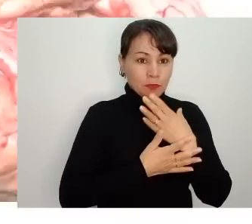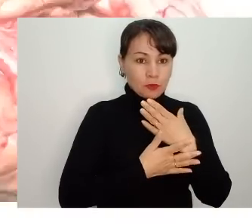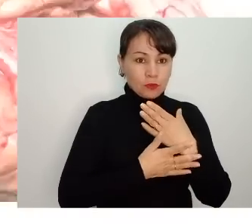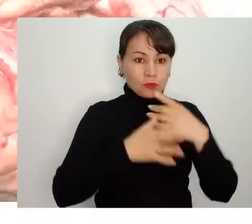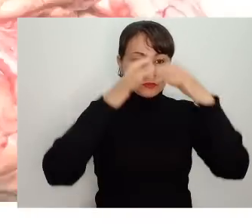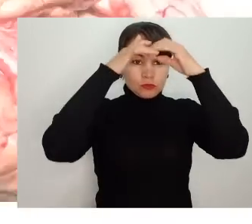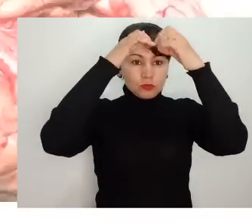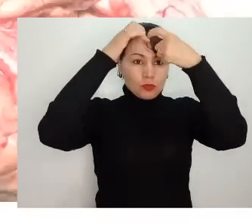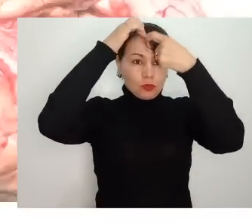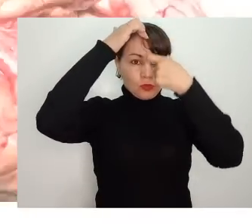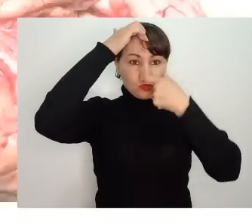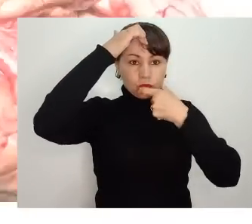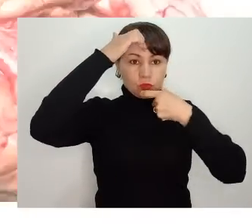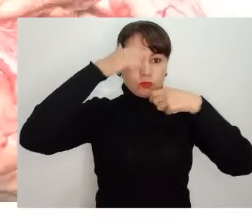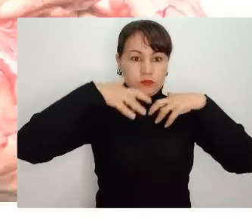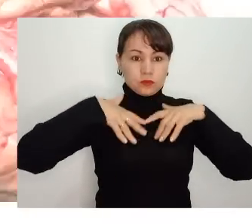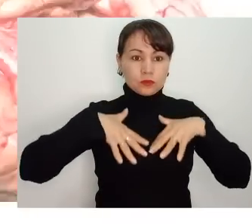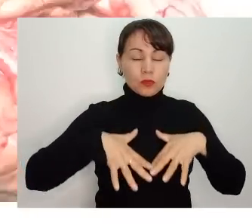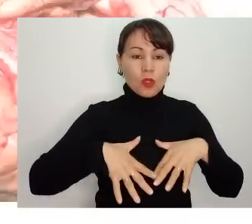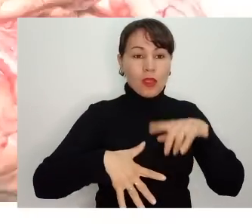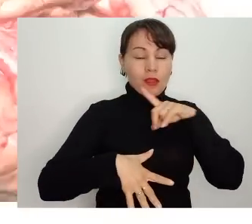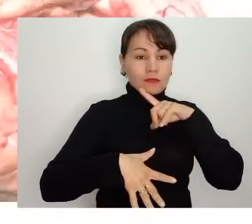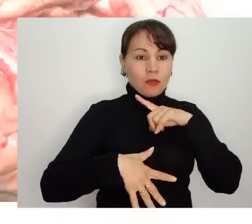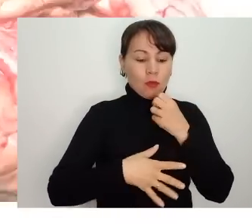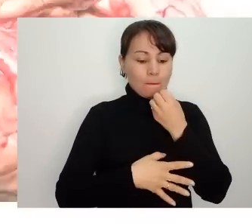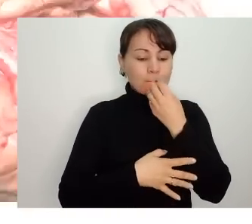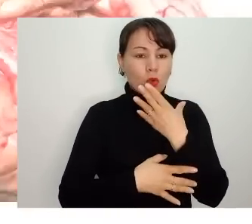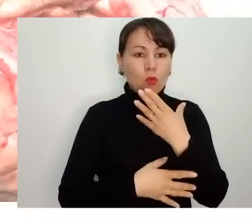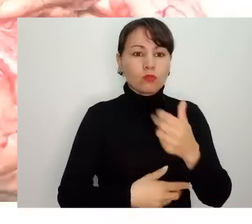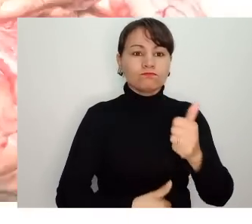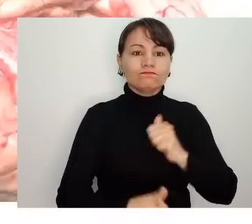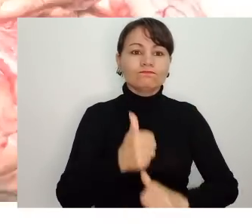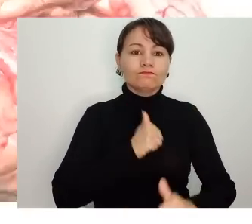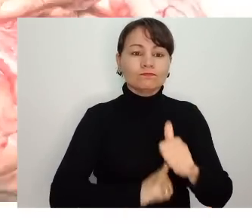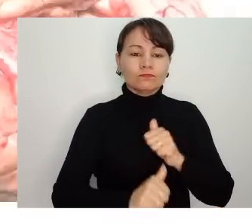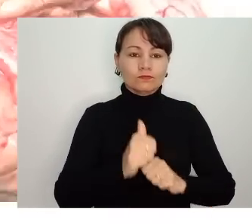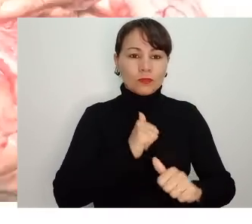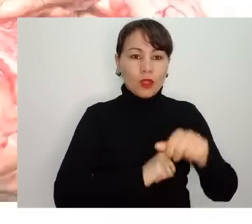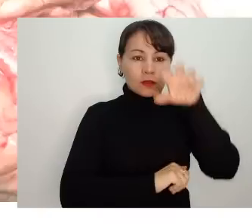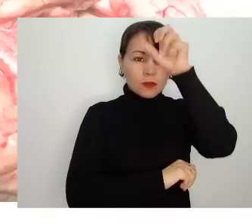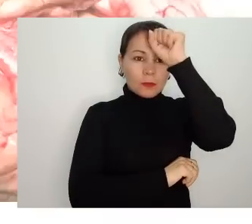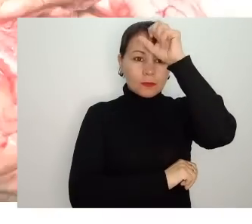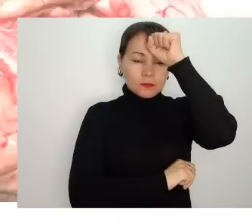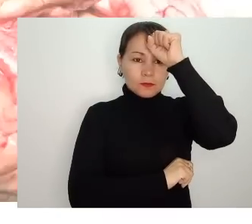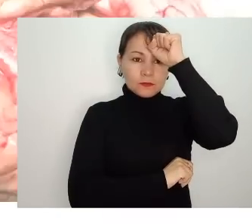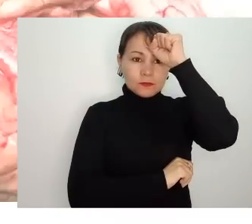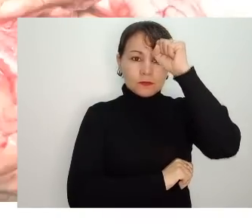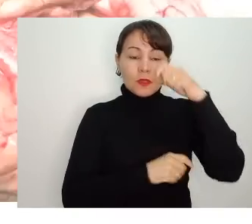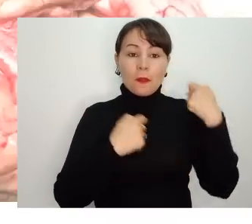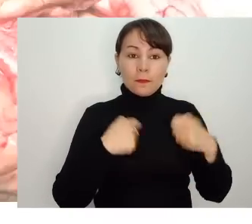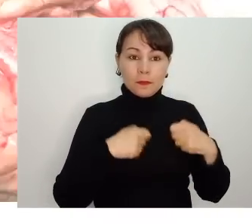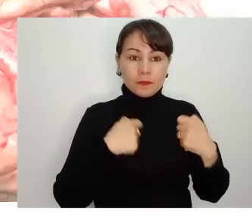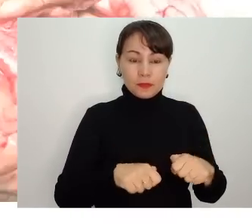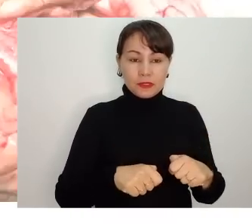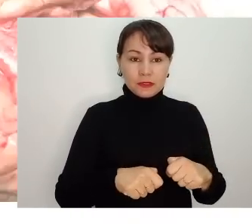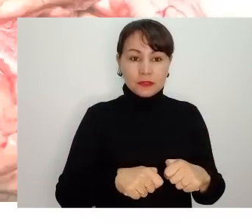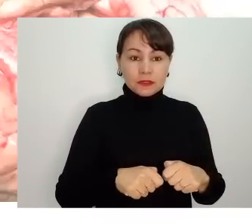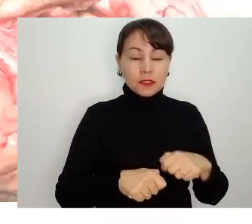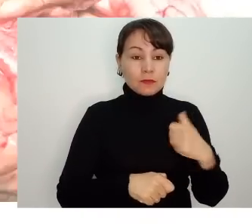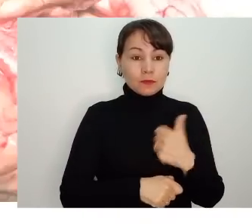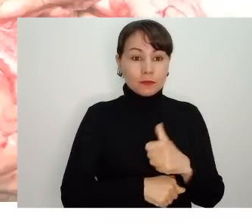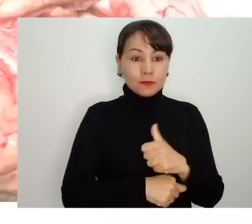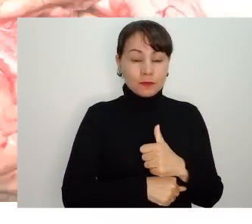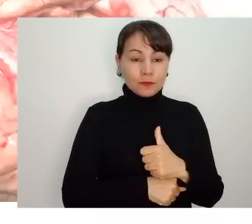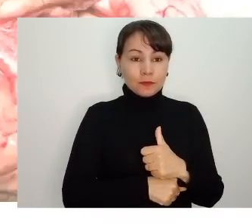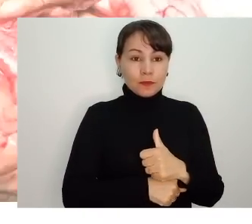Bom, para o nosso sistema nervoso ter uma boa qualidade de aprendizado, ele